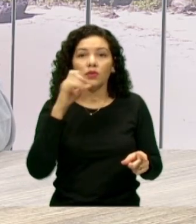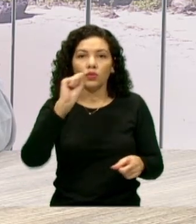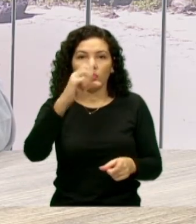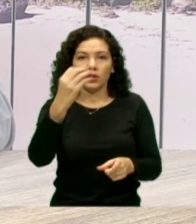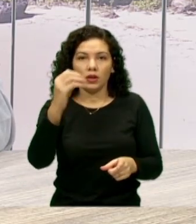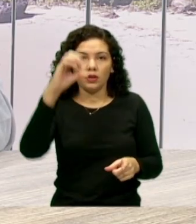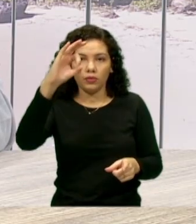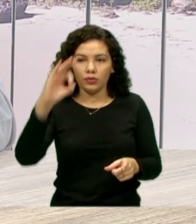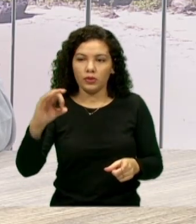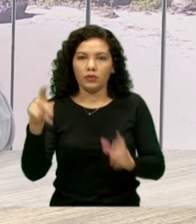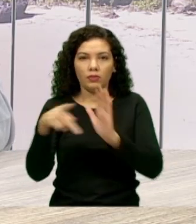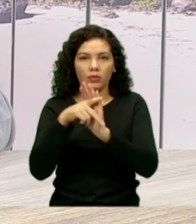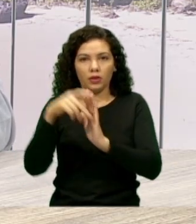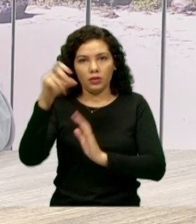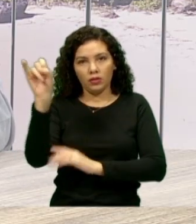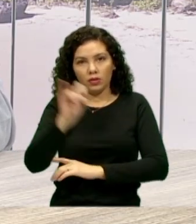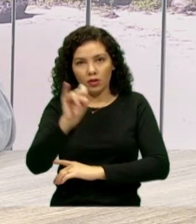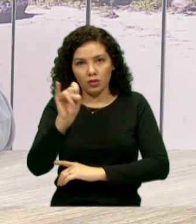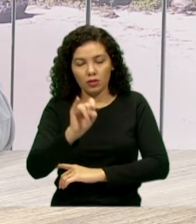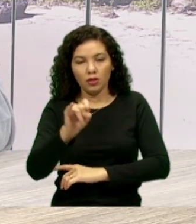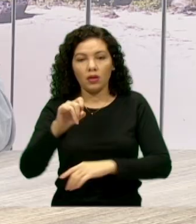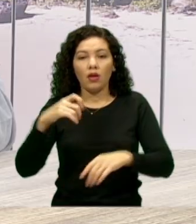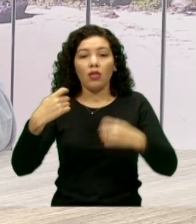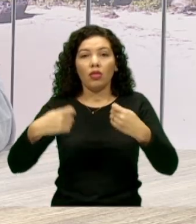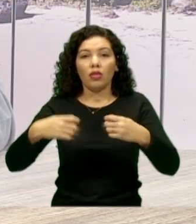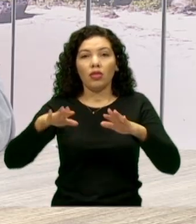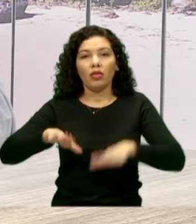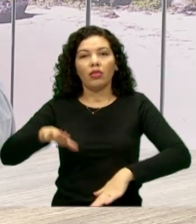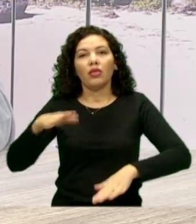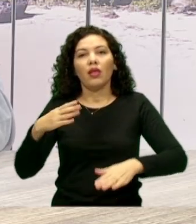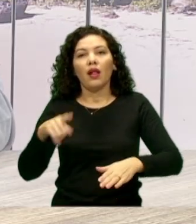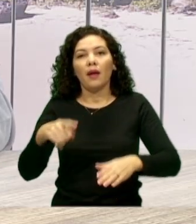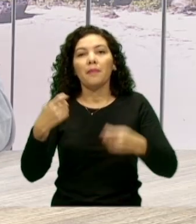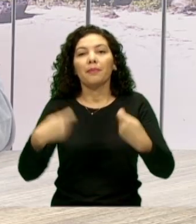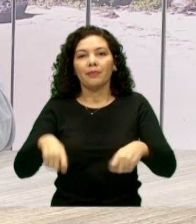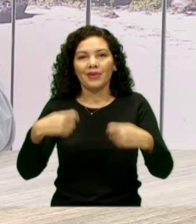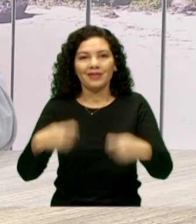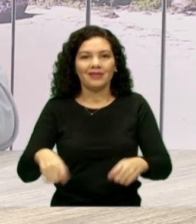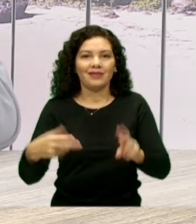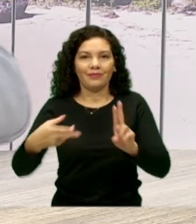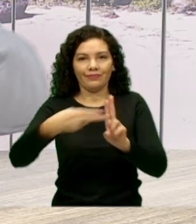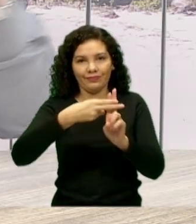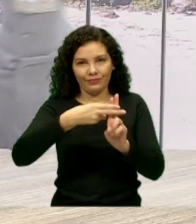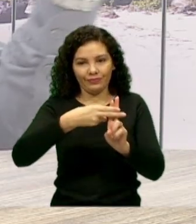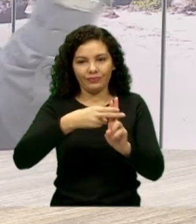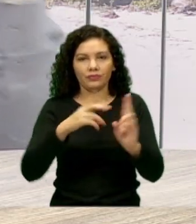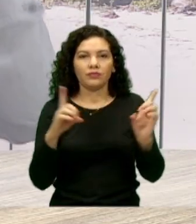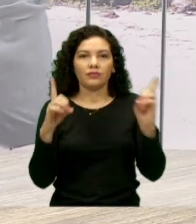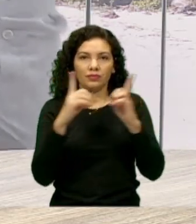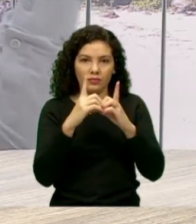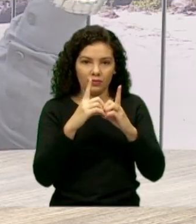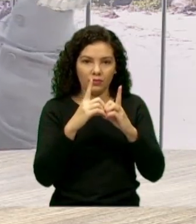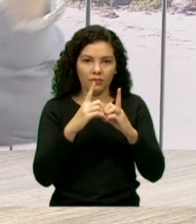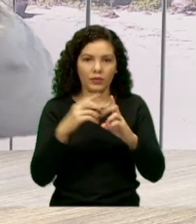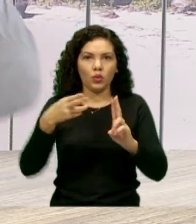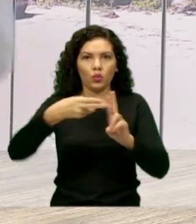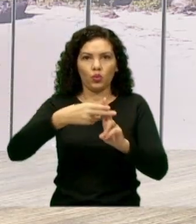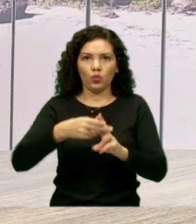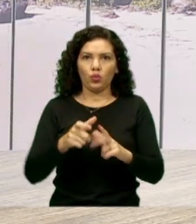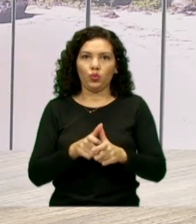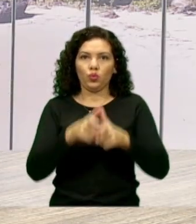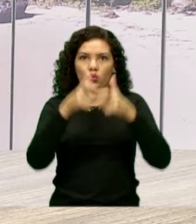dos itajaienses depende do atendimento SUS. Não estou falando do SUS amplo,